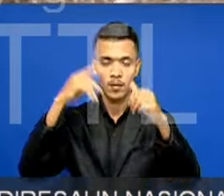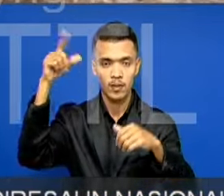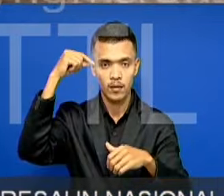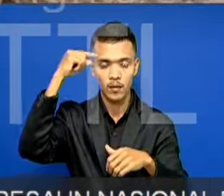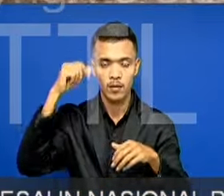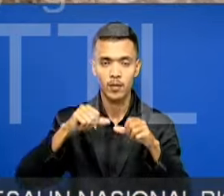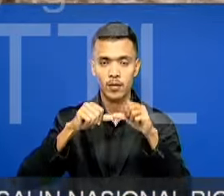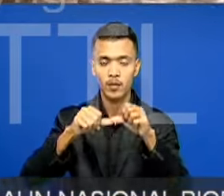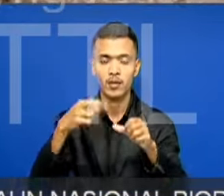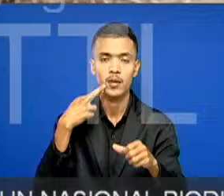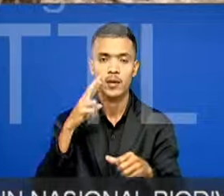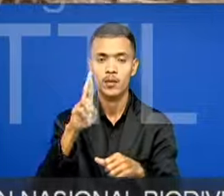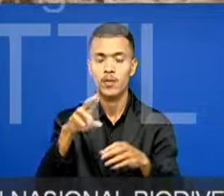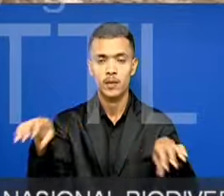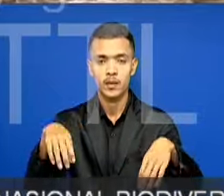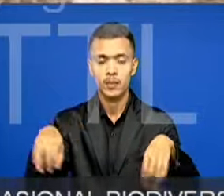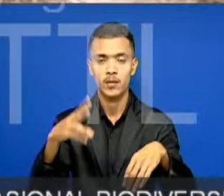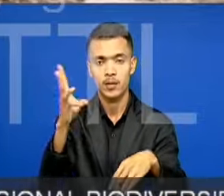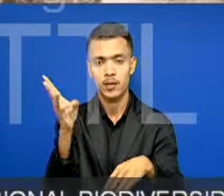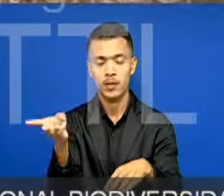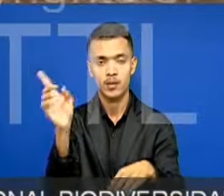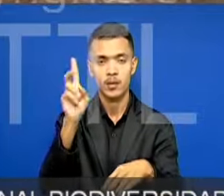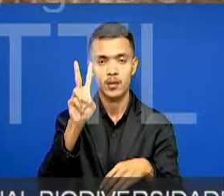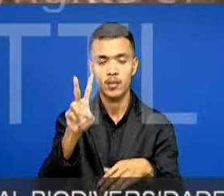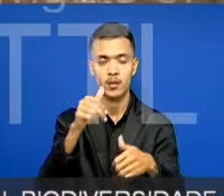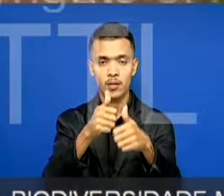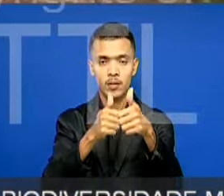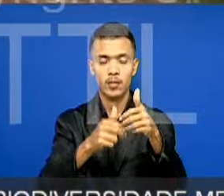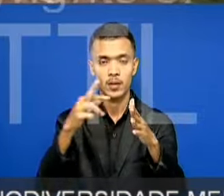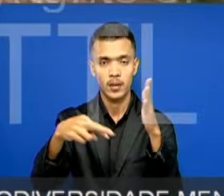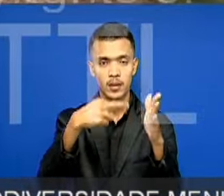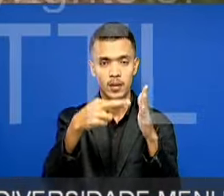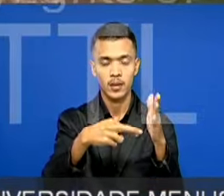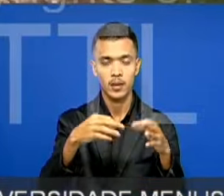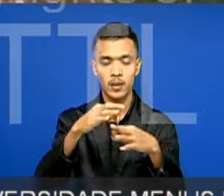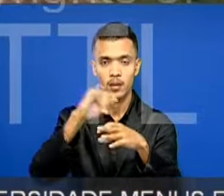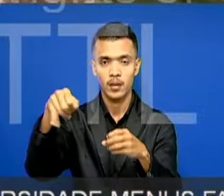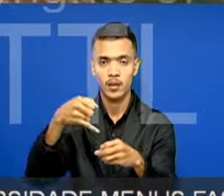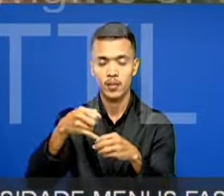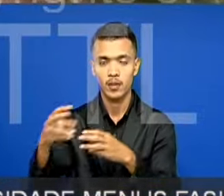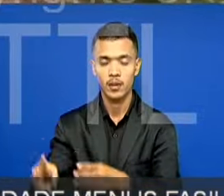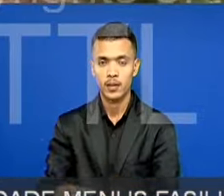continua a resolver projeto Ramuto que nem nulo recindrua, tur classificação, inclui moça estrada de emergência, se